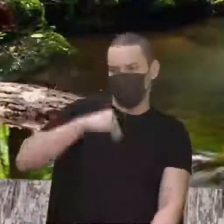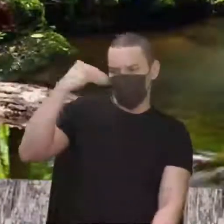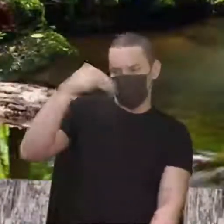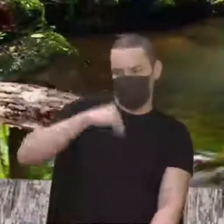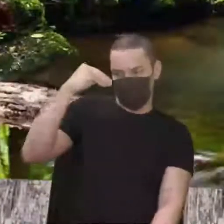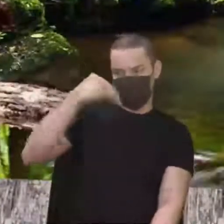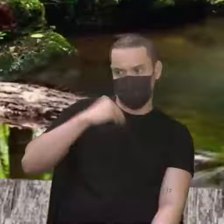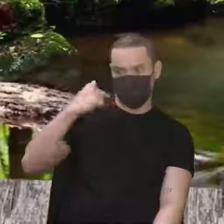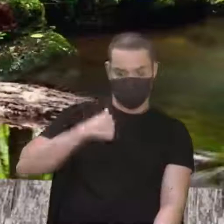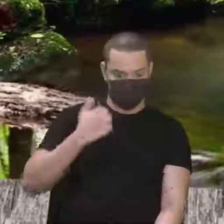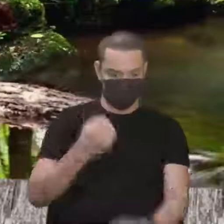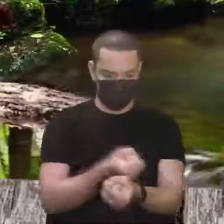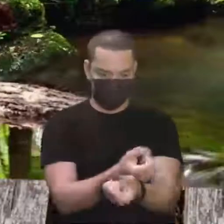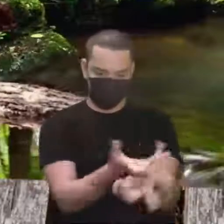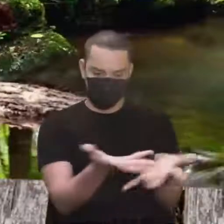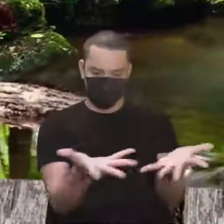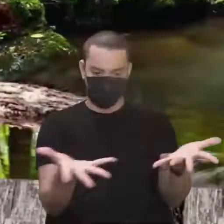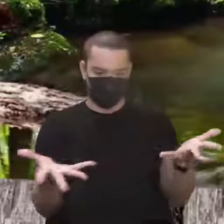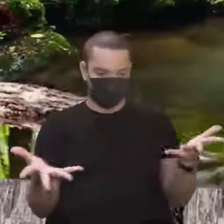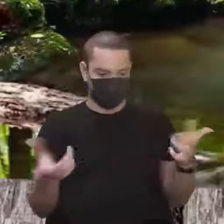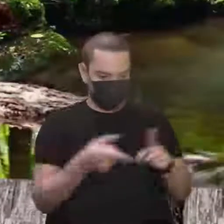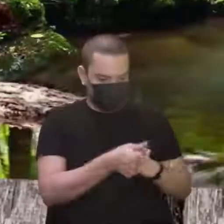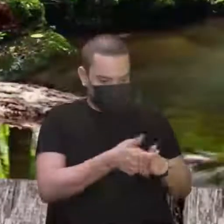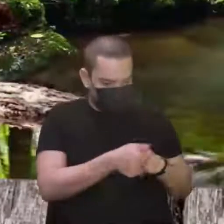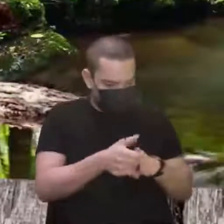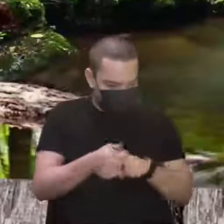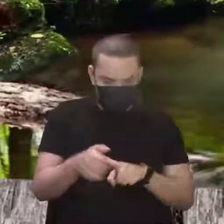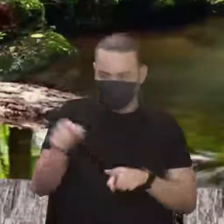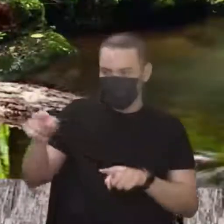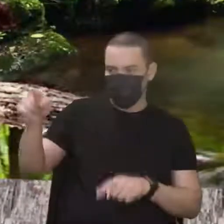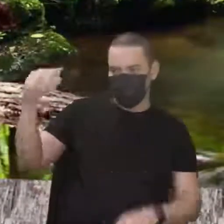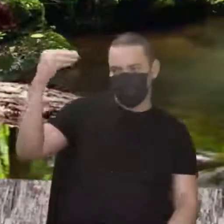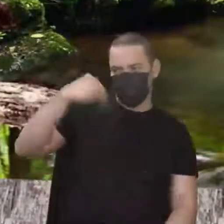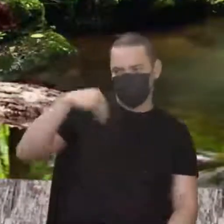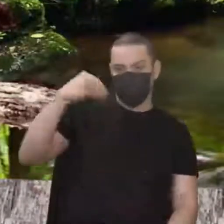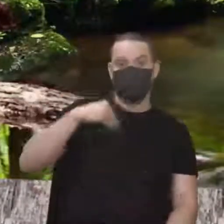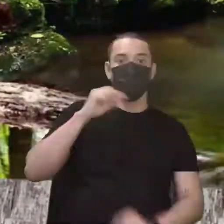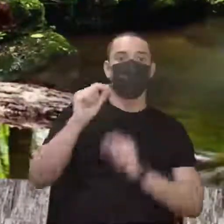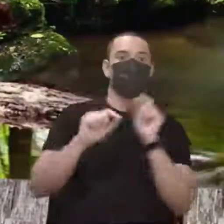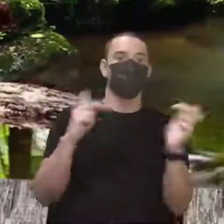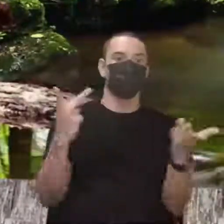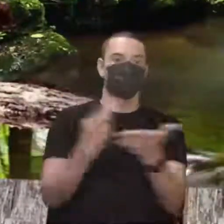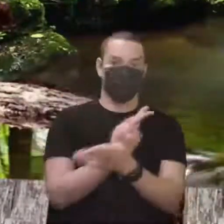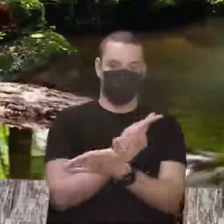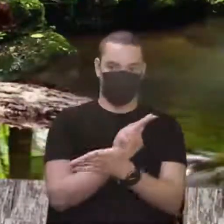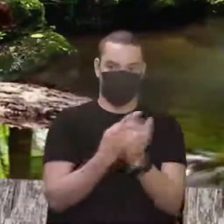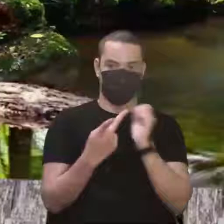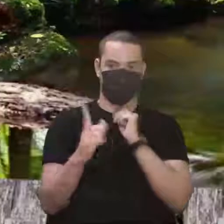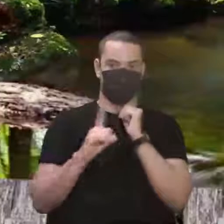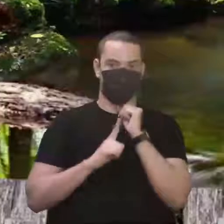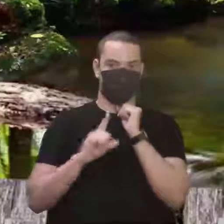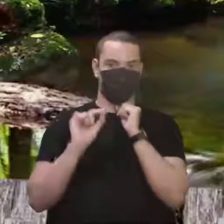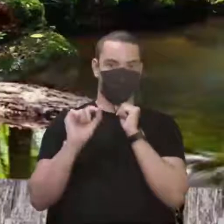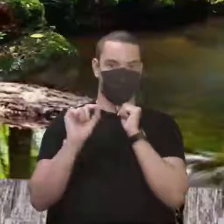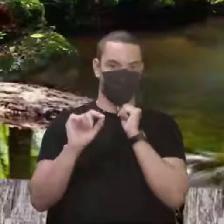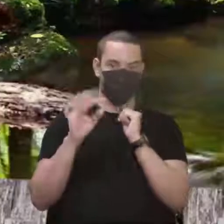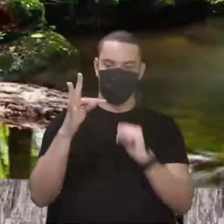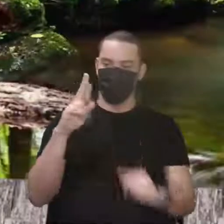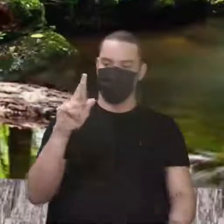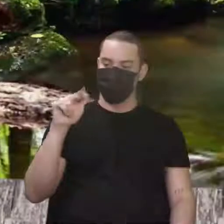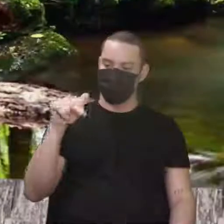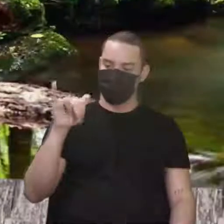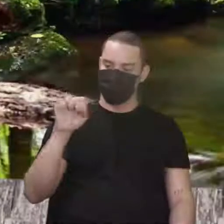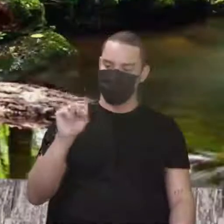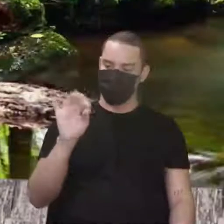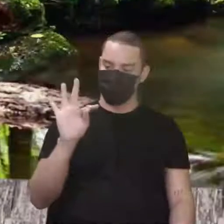A produtividade dele está menor que a minha. O que vai acontecer? Aí entram a questão dos